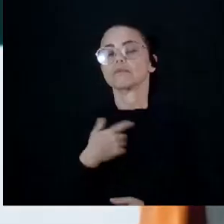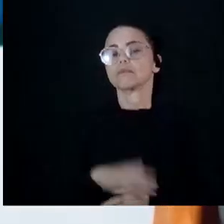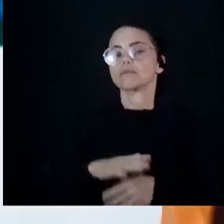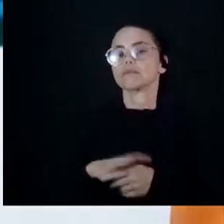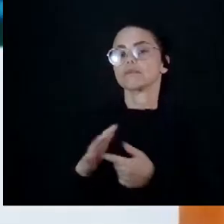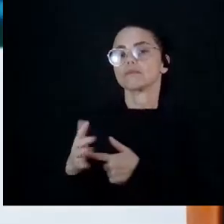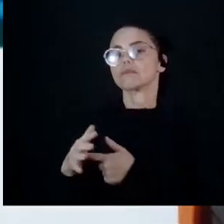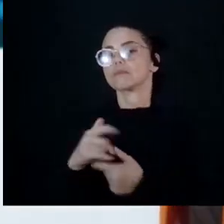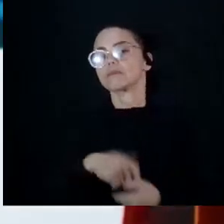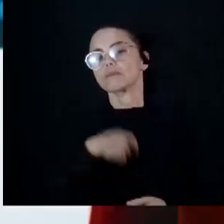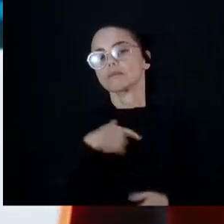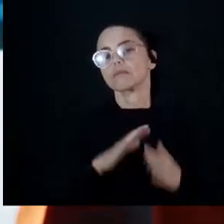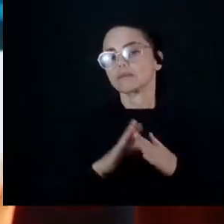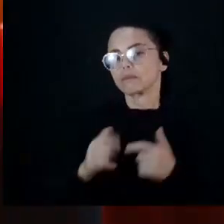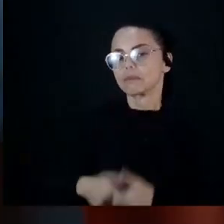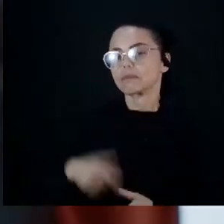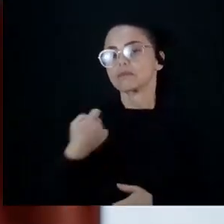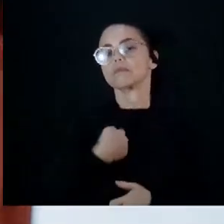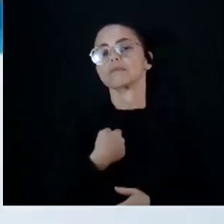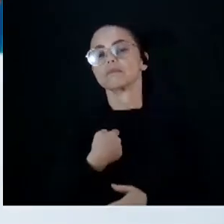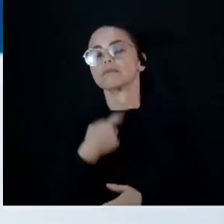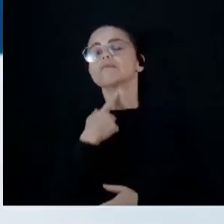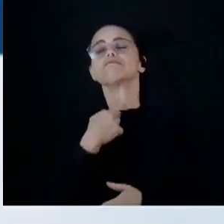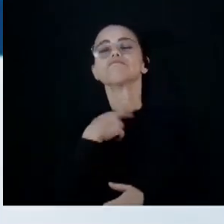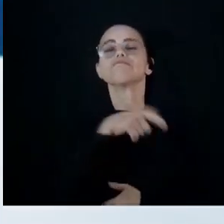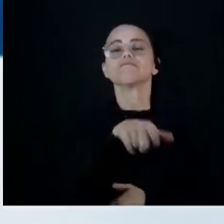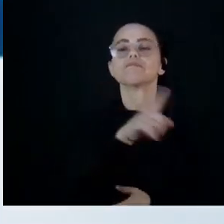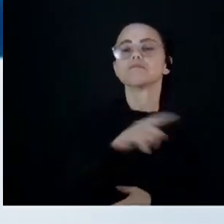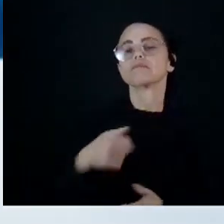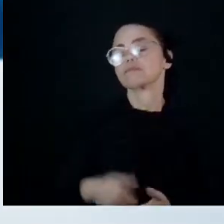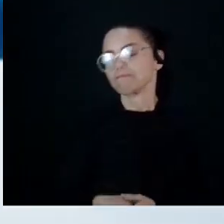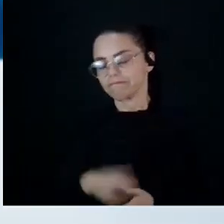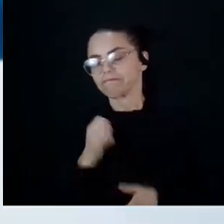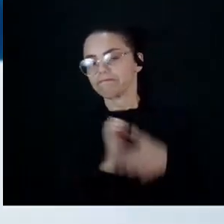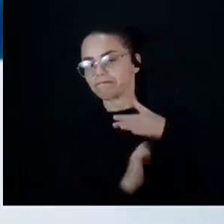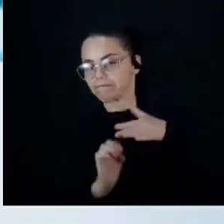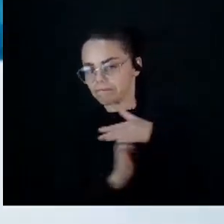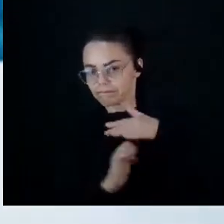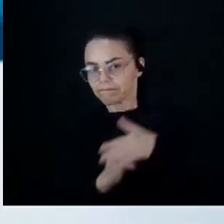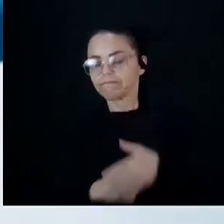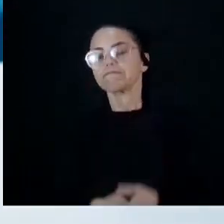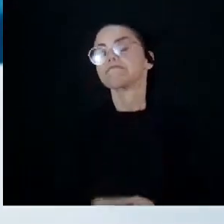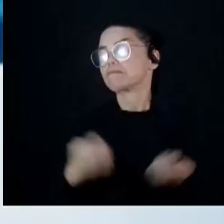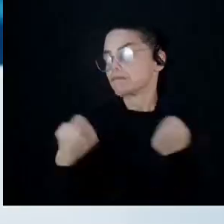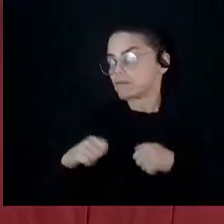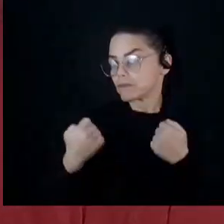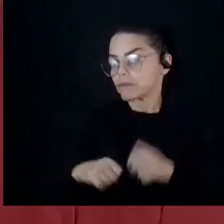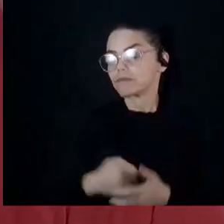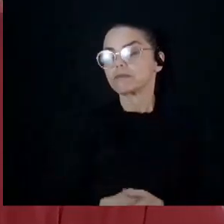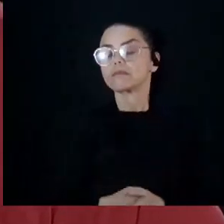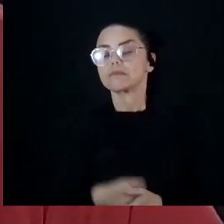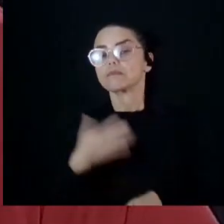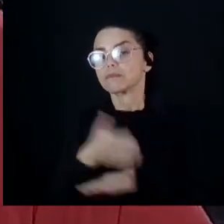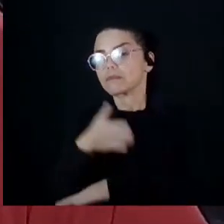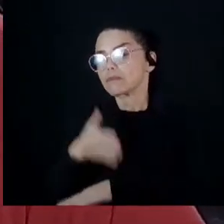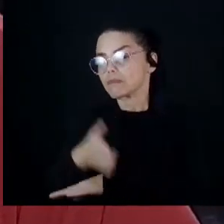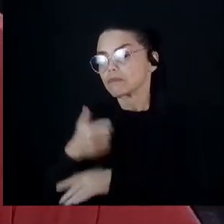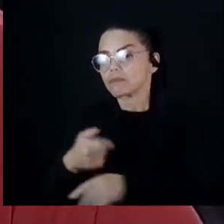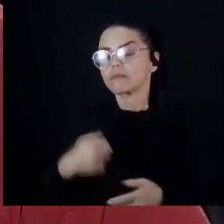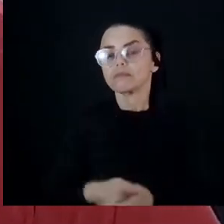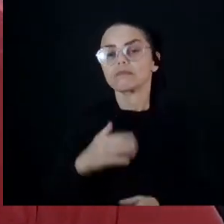em casa, quem de repente tem até uma empresa, né? E precisa colocar em prática também todo esse